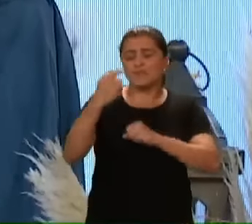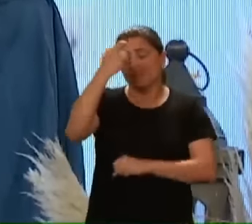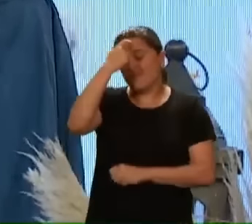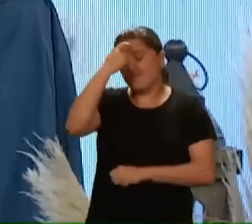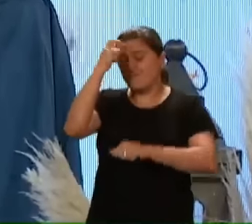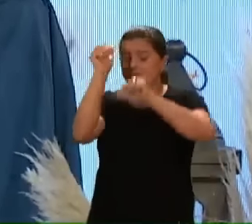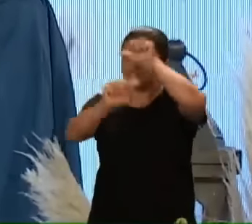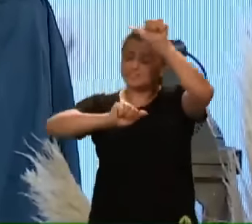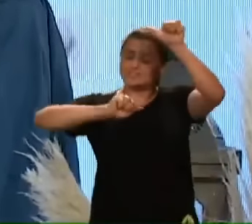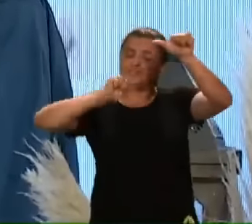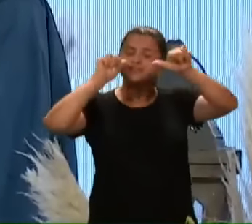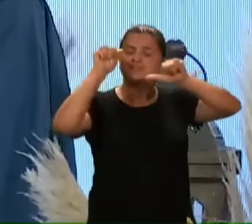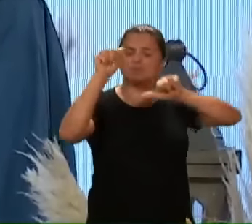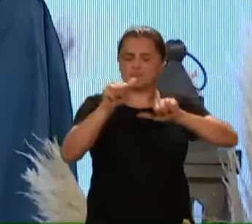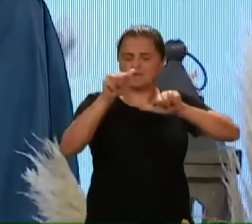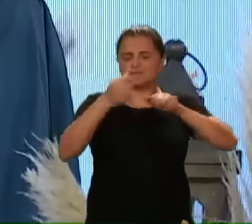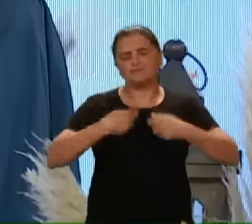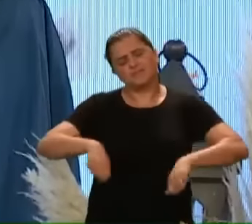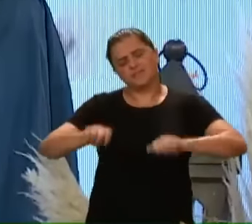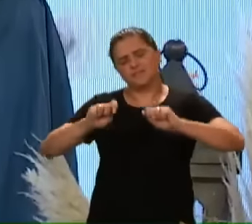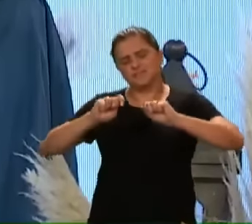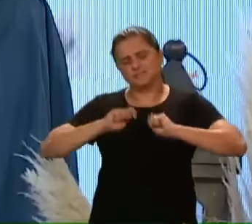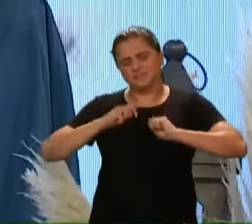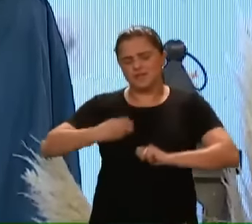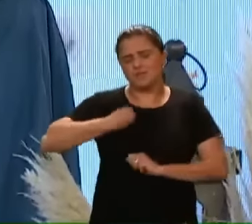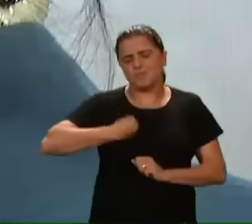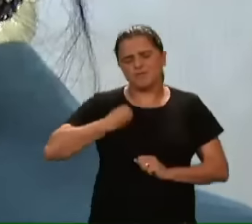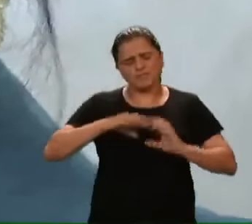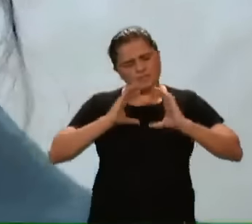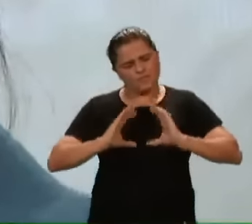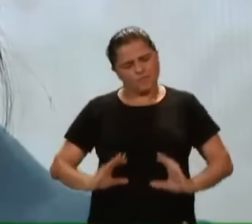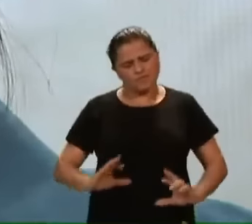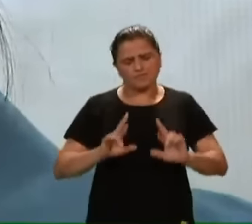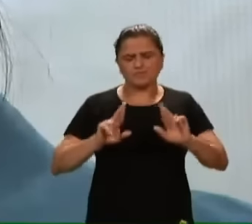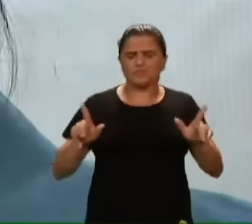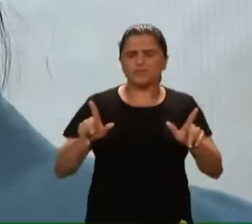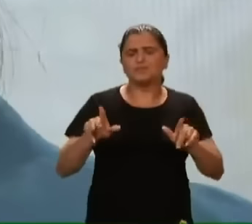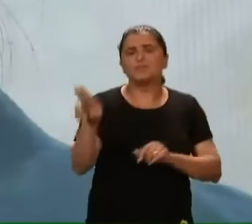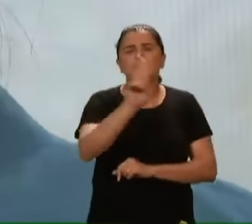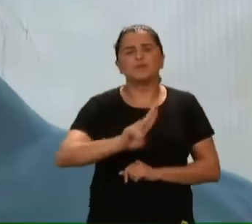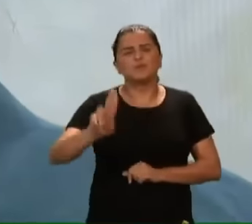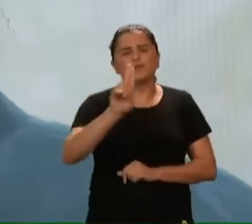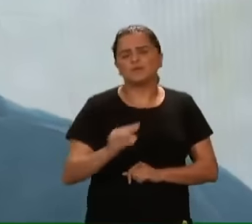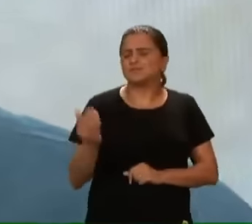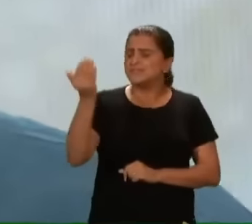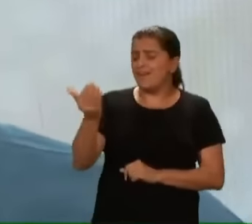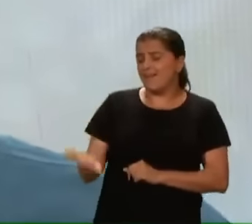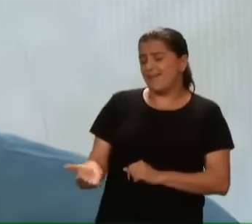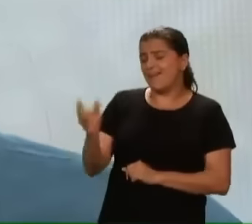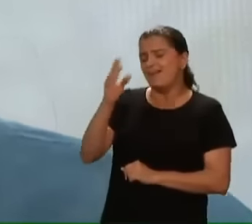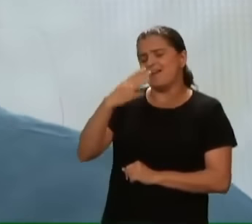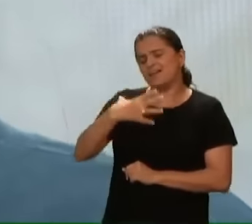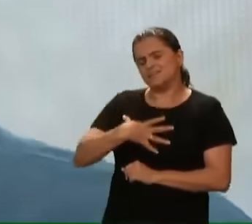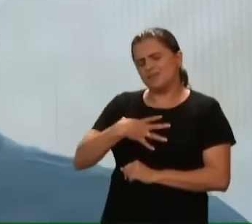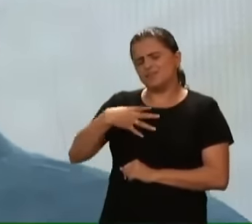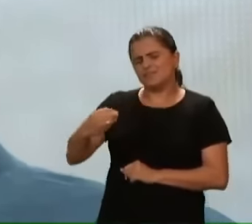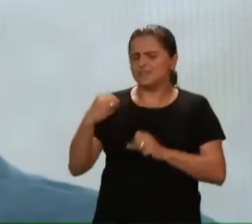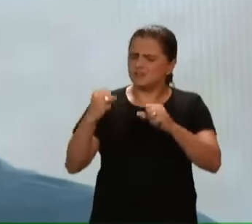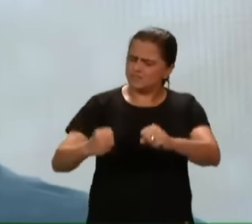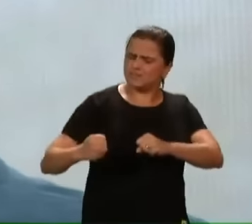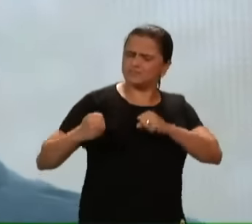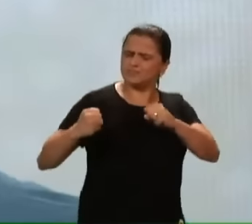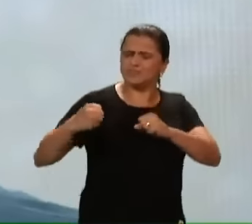mente que gere em nós uma nova maneira de viver. Use a tua filha com autoridade e graça. Recebe a